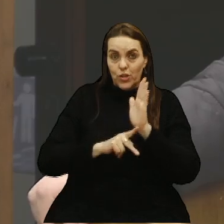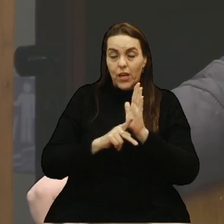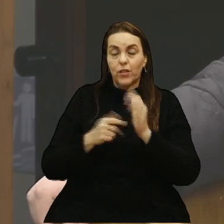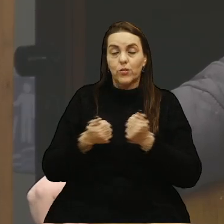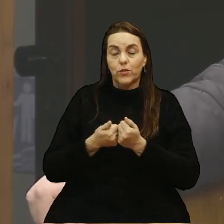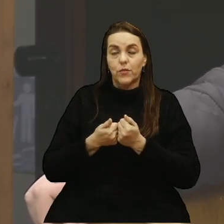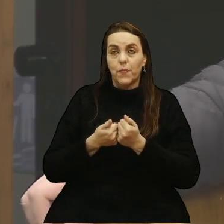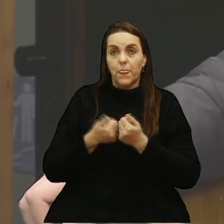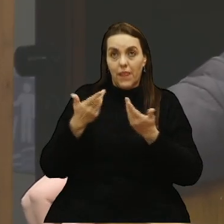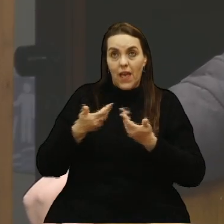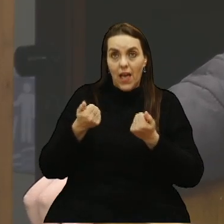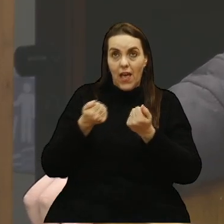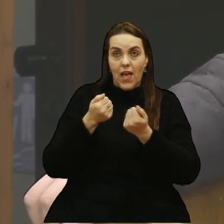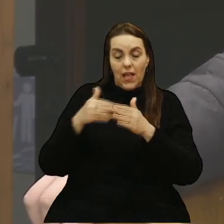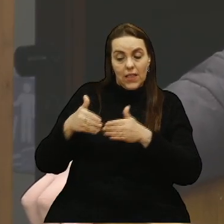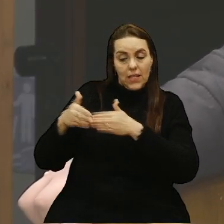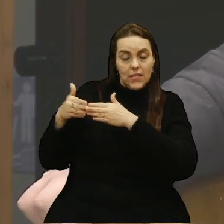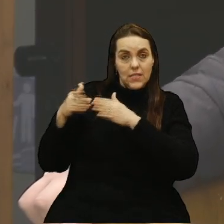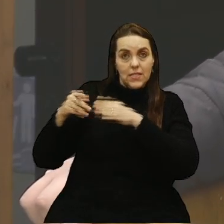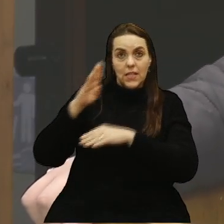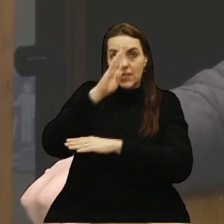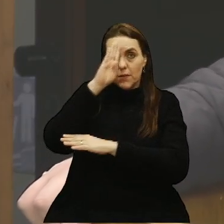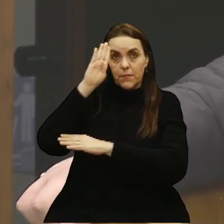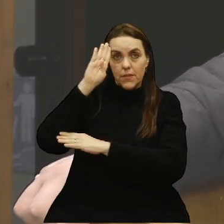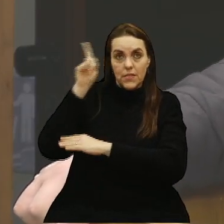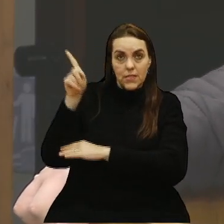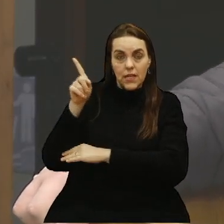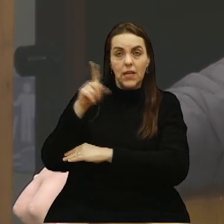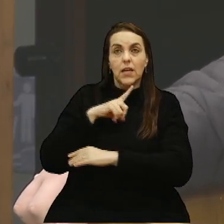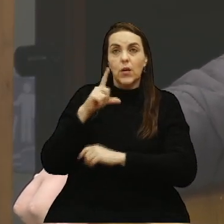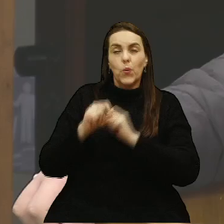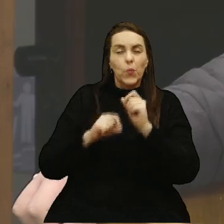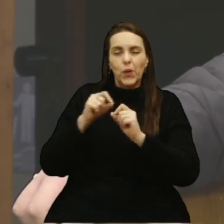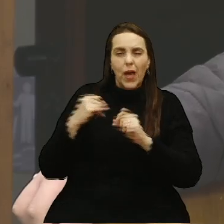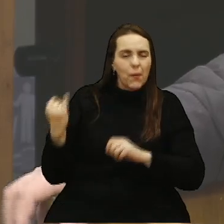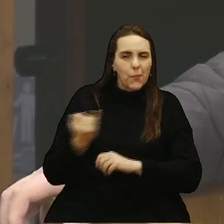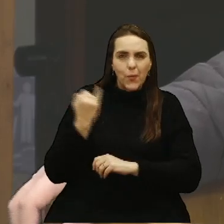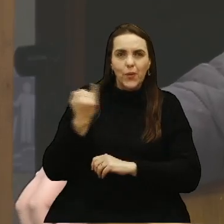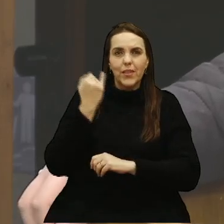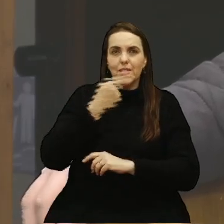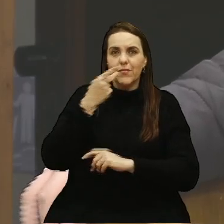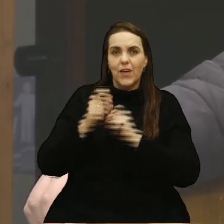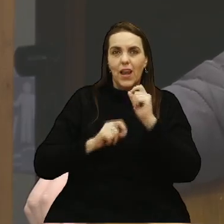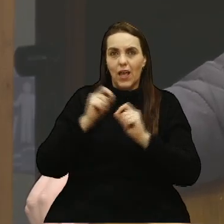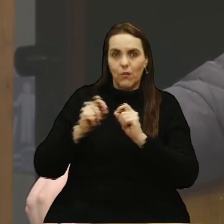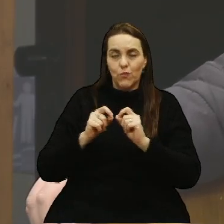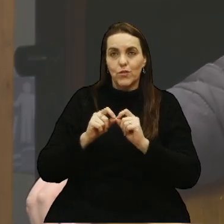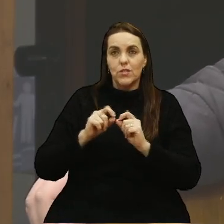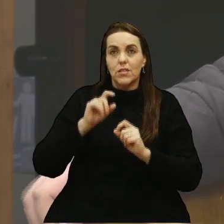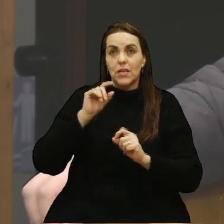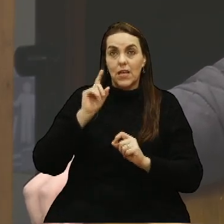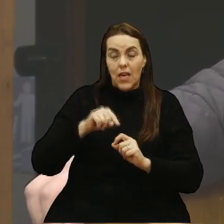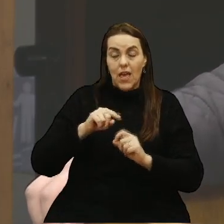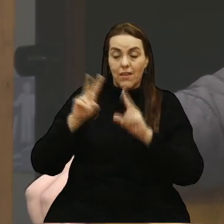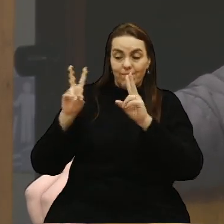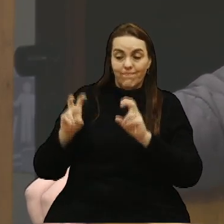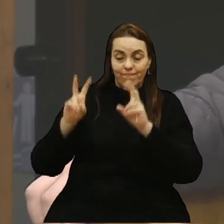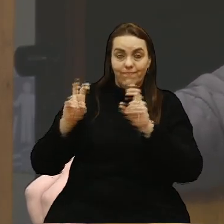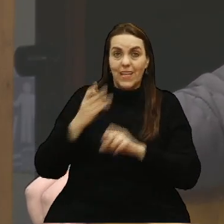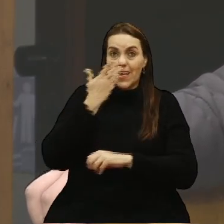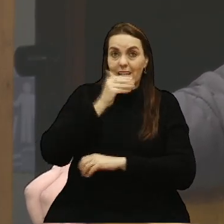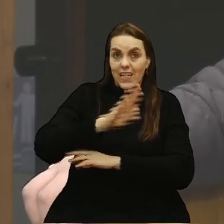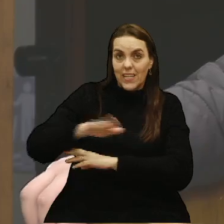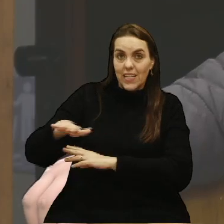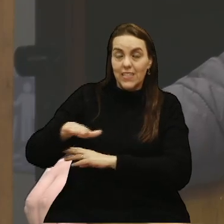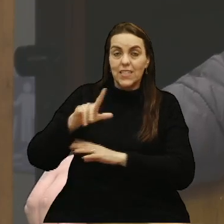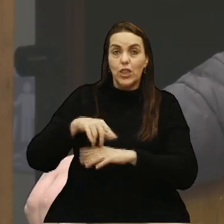aqui, na licença do vereador Adriano Bressan, a essência e a importância de nós falarmos justamente sobre as crianças e sobre